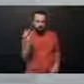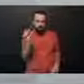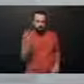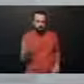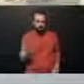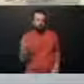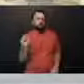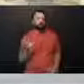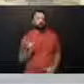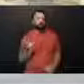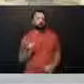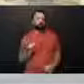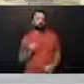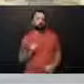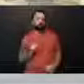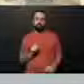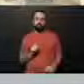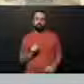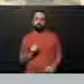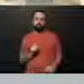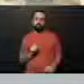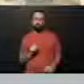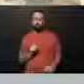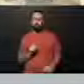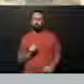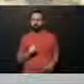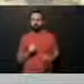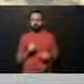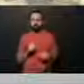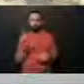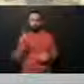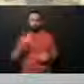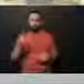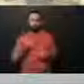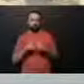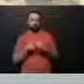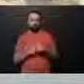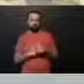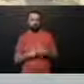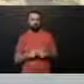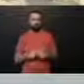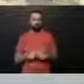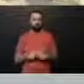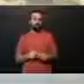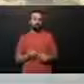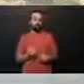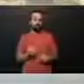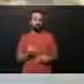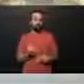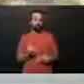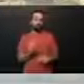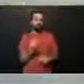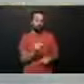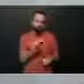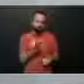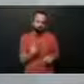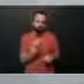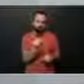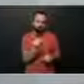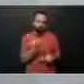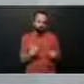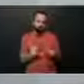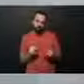4, 5. Por que eu vou utilizar a multiplicação? Porque se eu ficasse contando 50 cubinhos